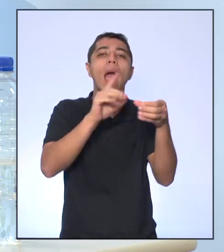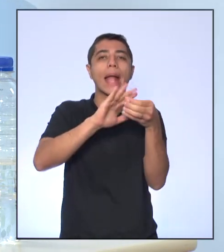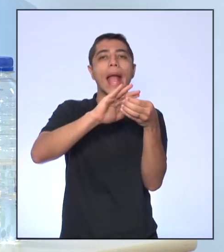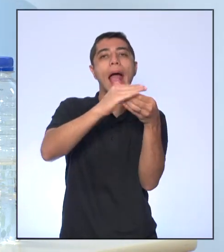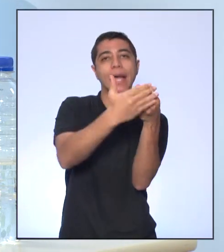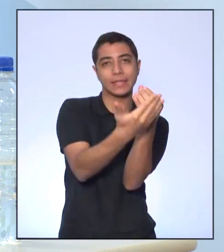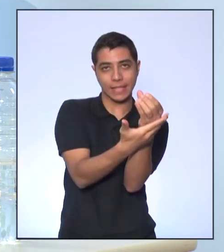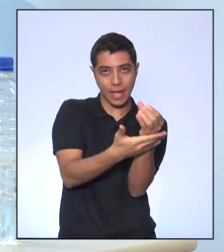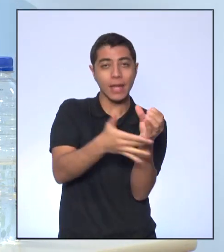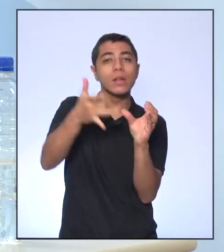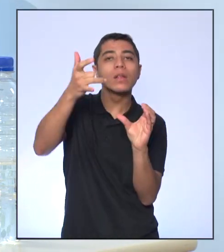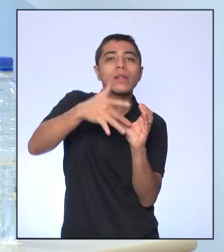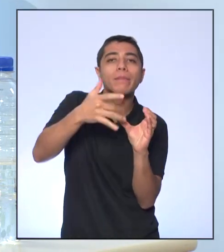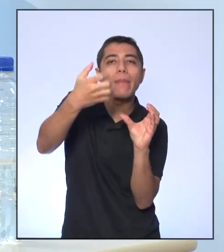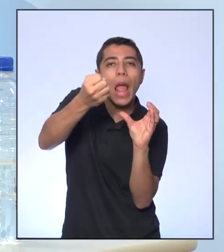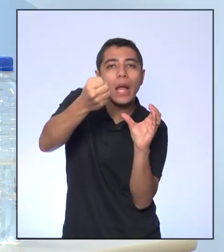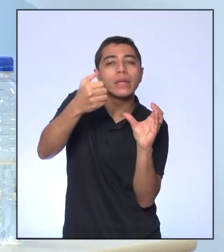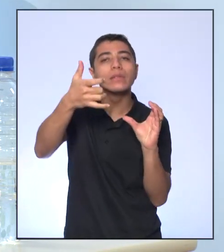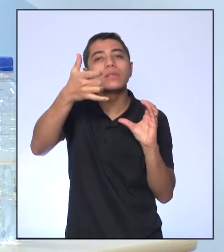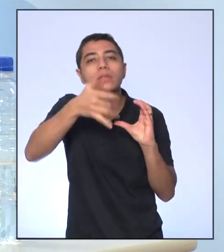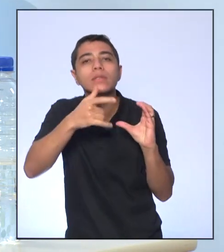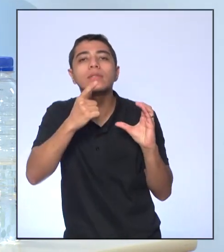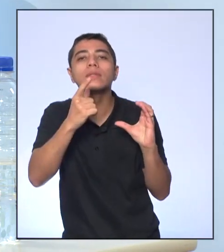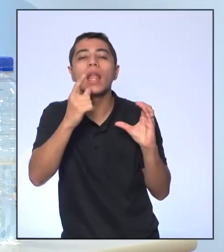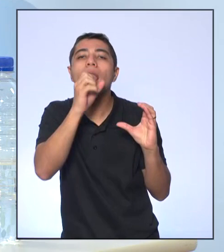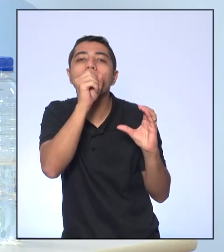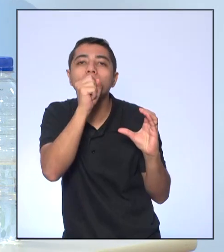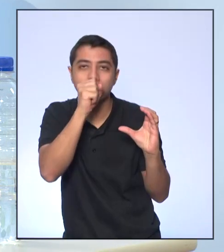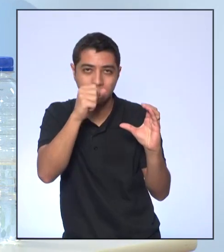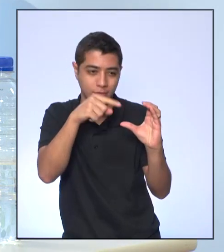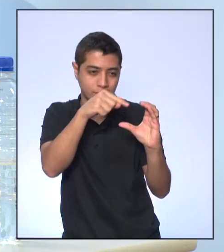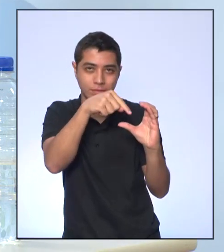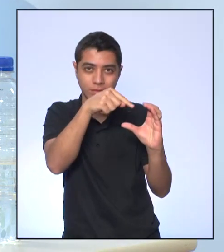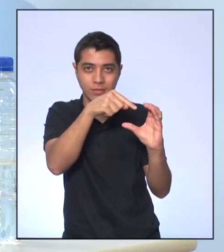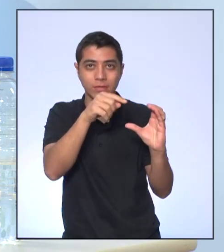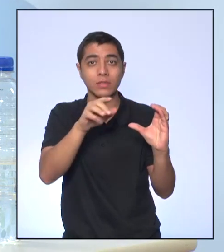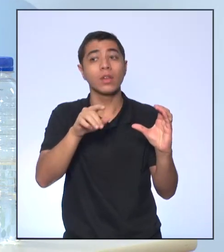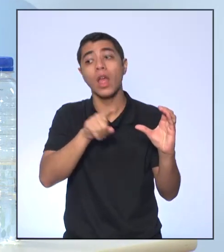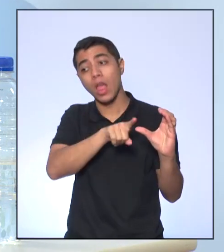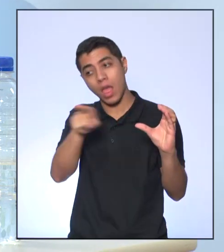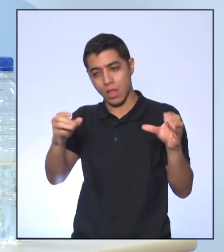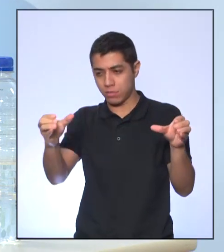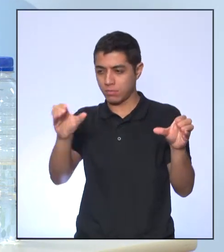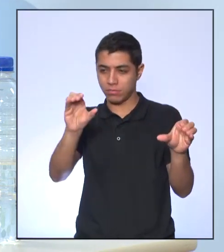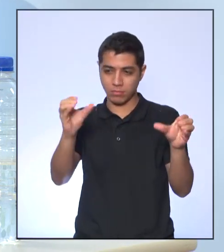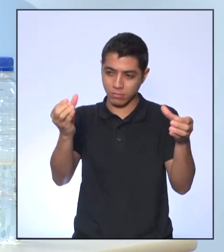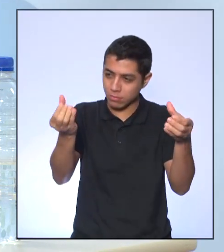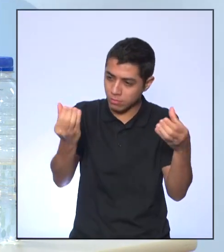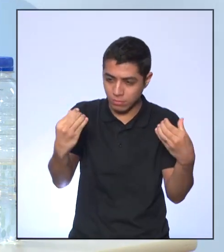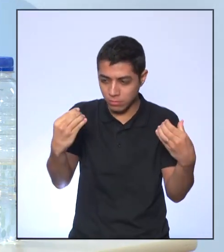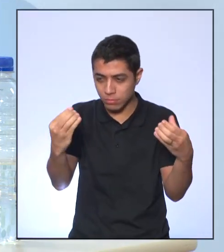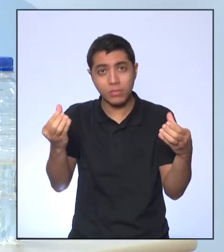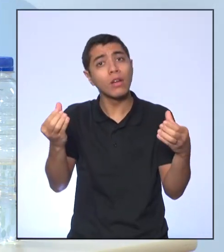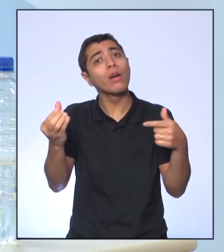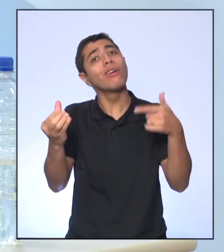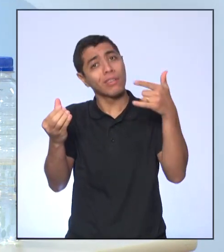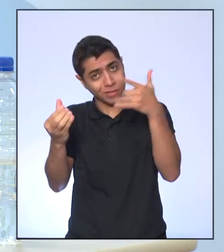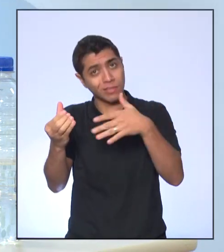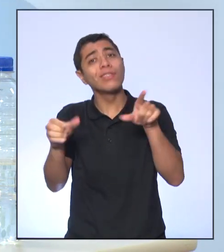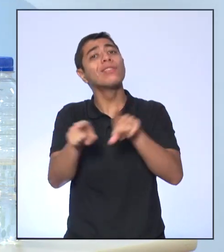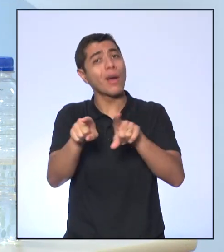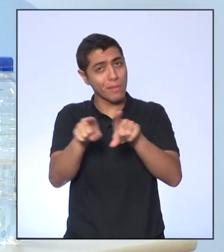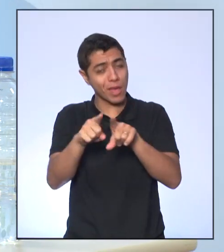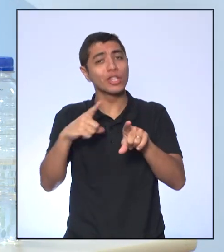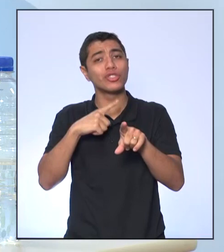ovo cozido tem a casca, tem a clara e tem a gema. Será que eles acertaram? Vamos pensar aqui. A